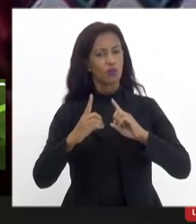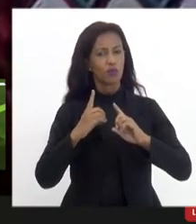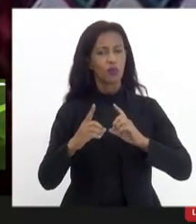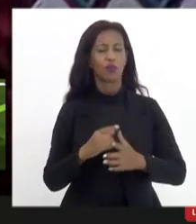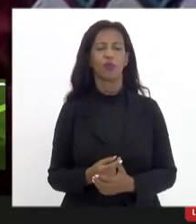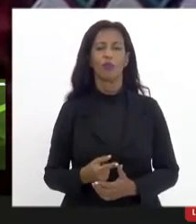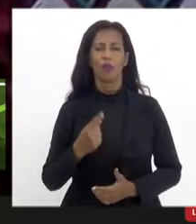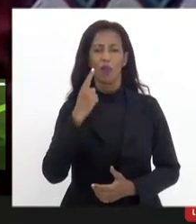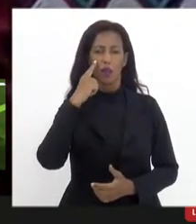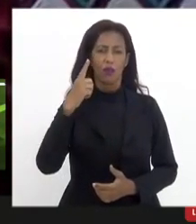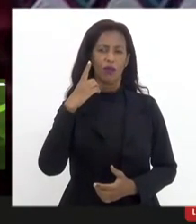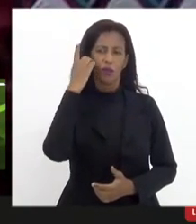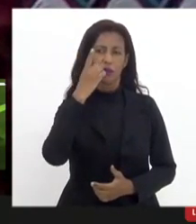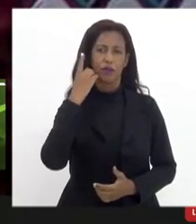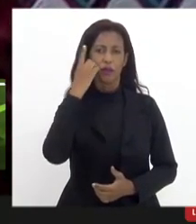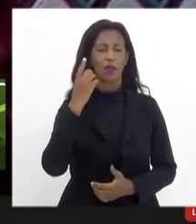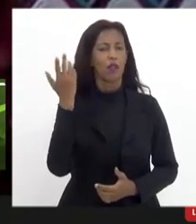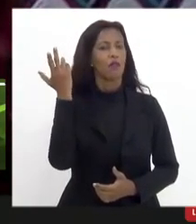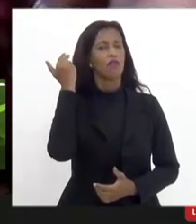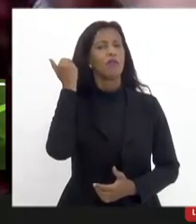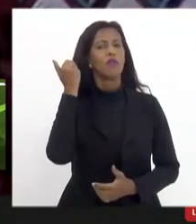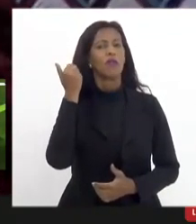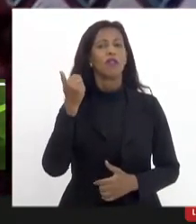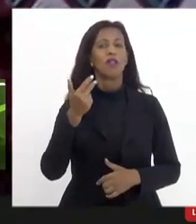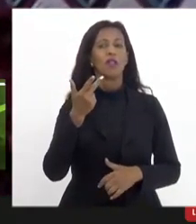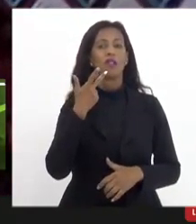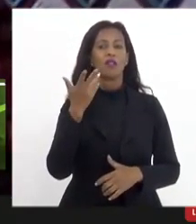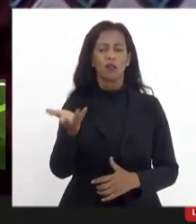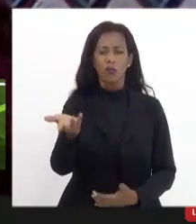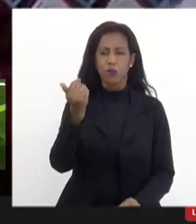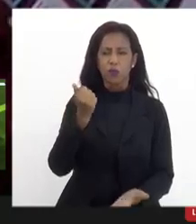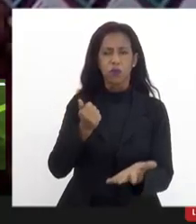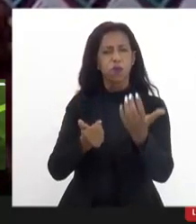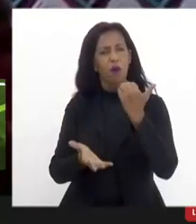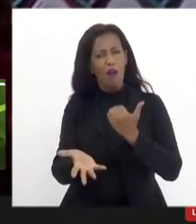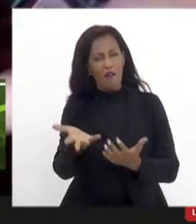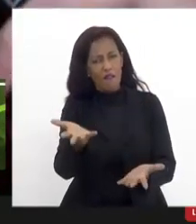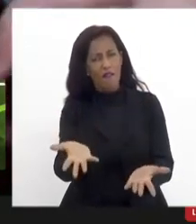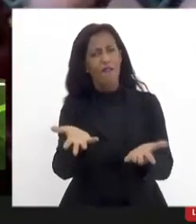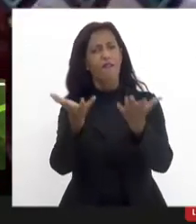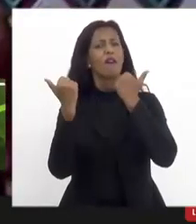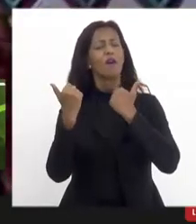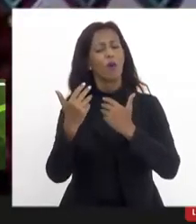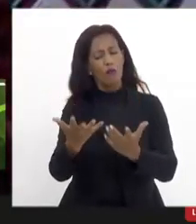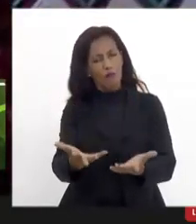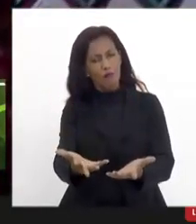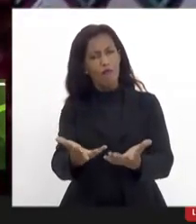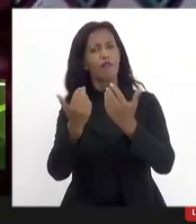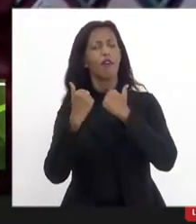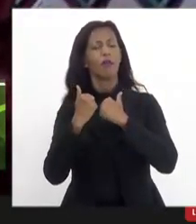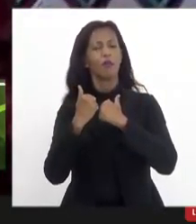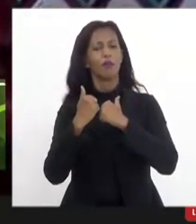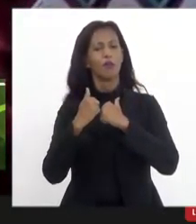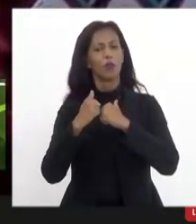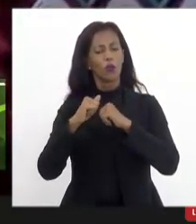o deputado Eliomar chamando, né? Olha, vamos ocupar,